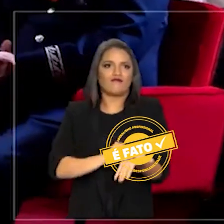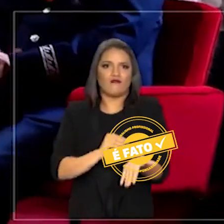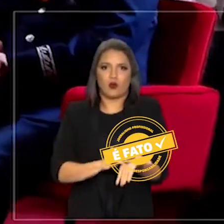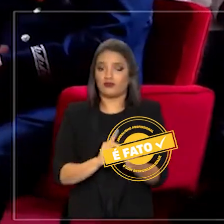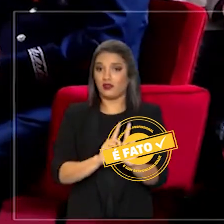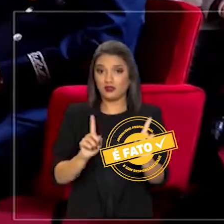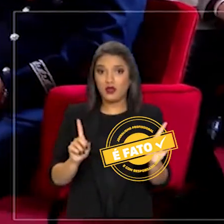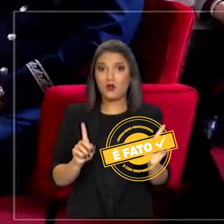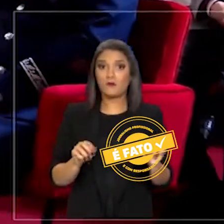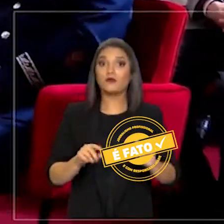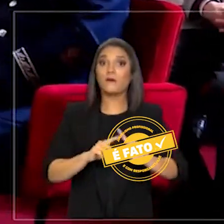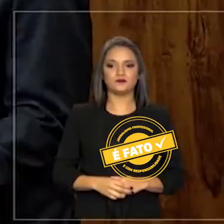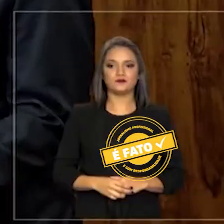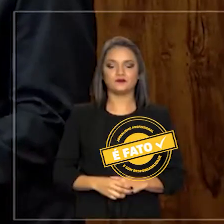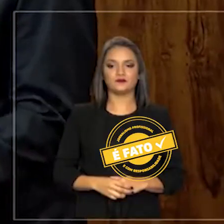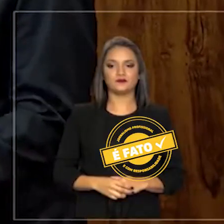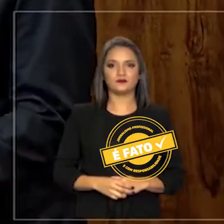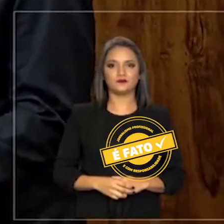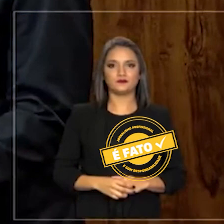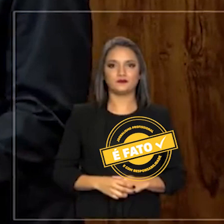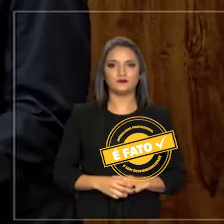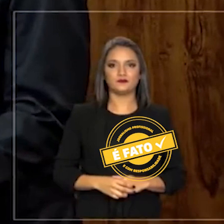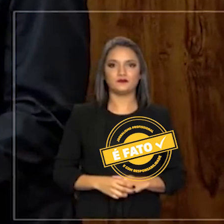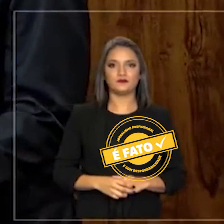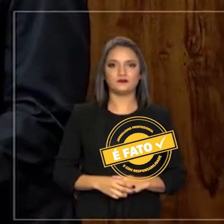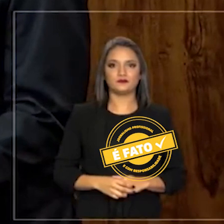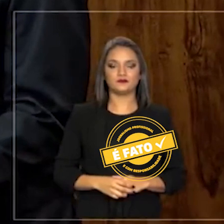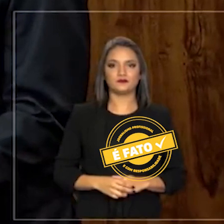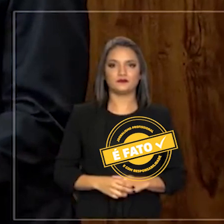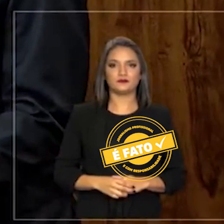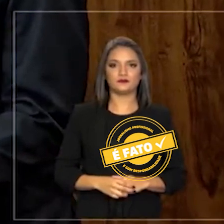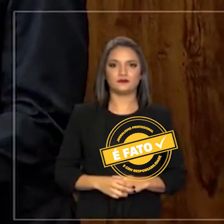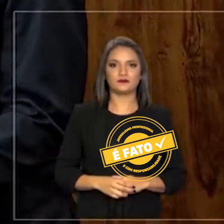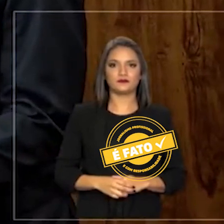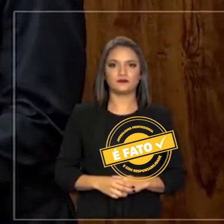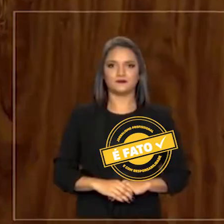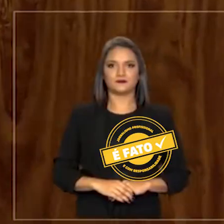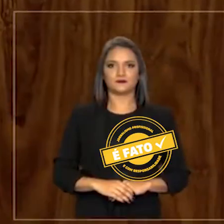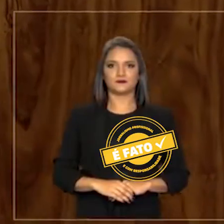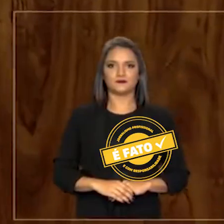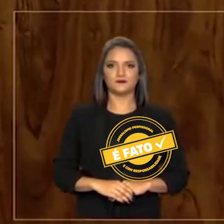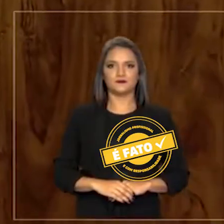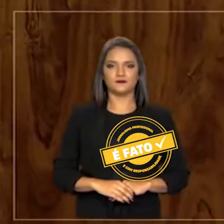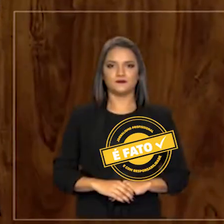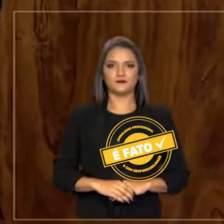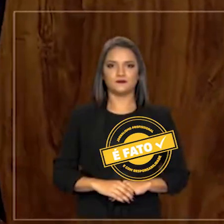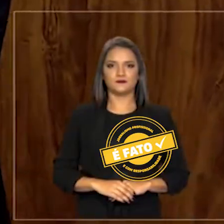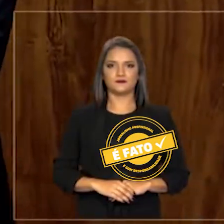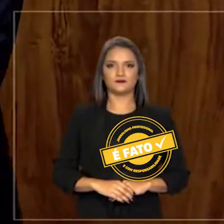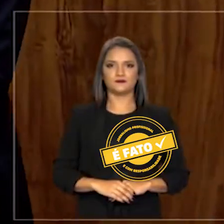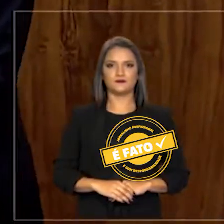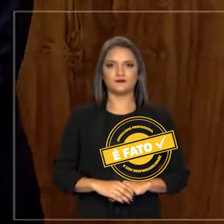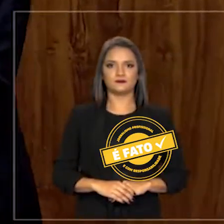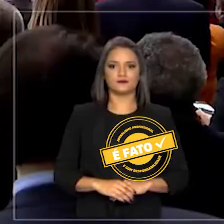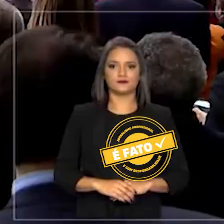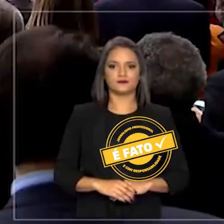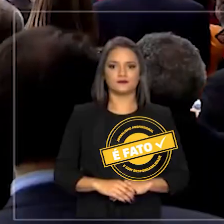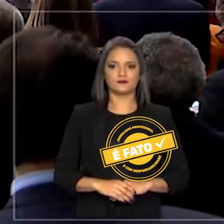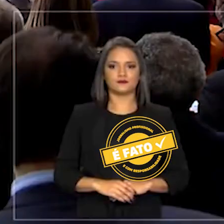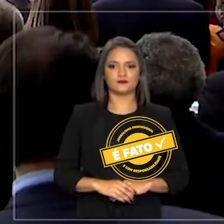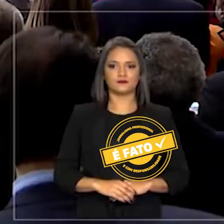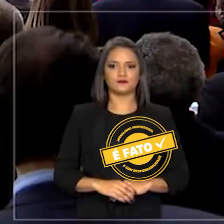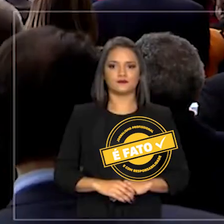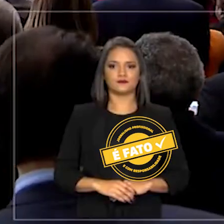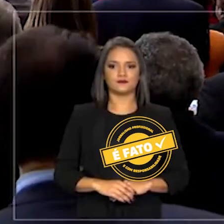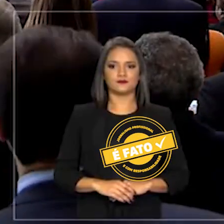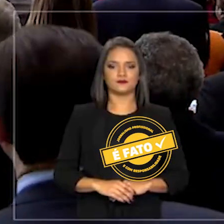em plenário no TSE. O presidente eleito Lula e o vice-presidente Geraldo Alckmin foram diplomados nesta segunda-feira no